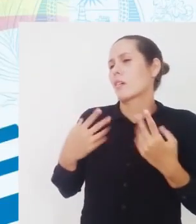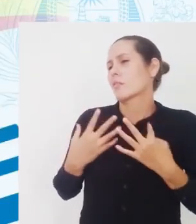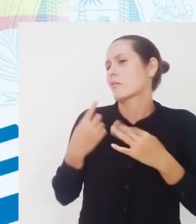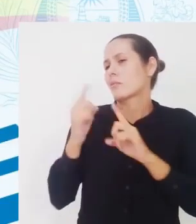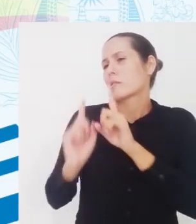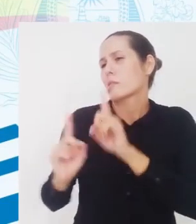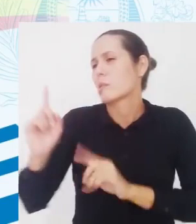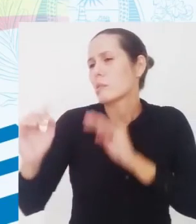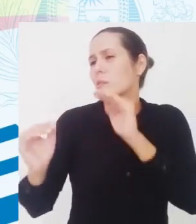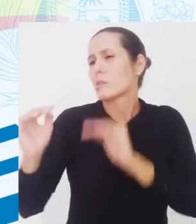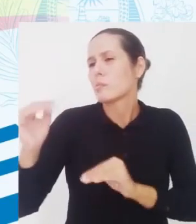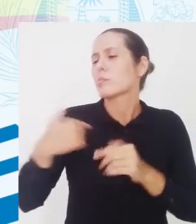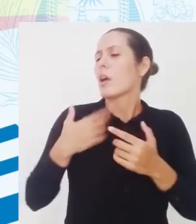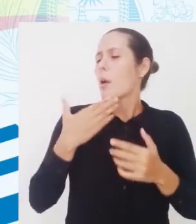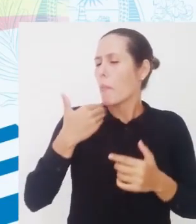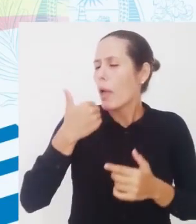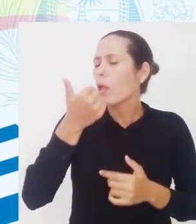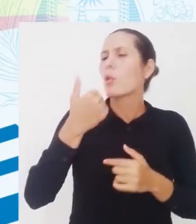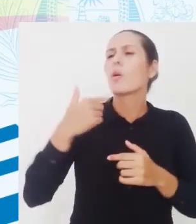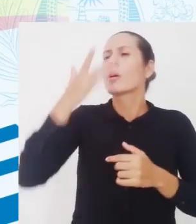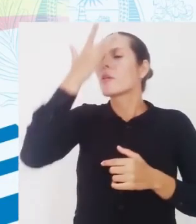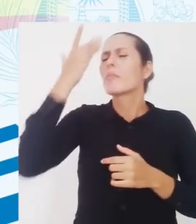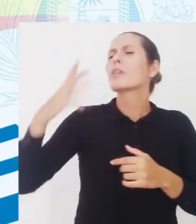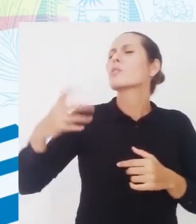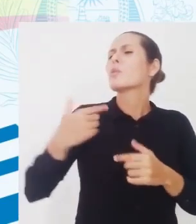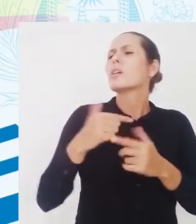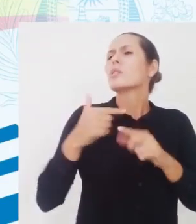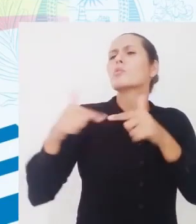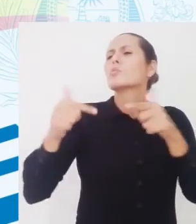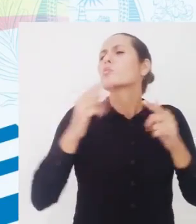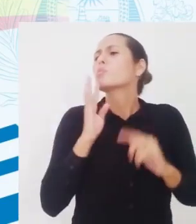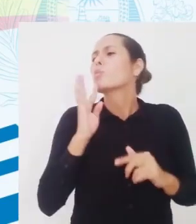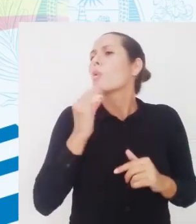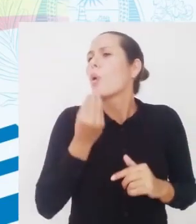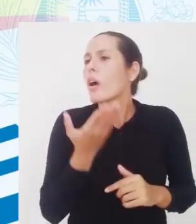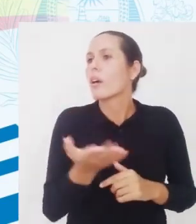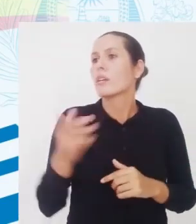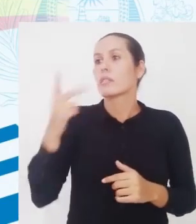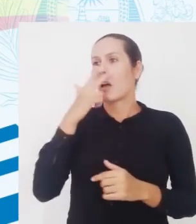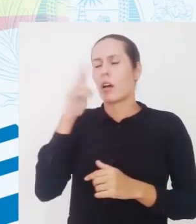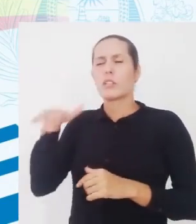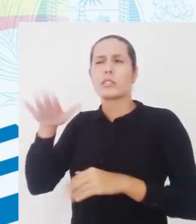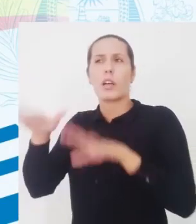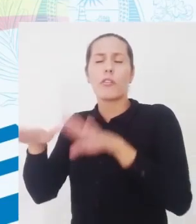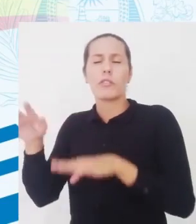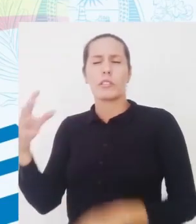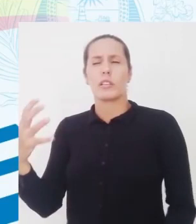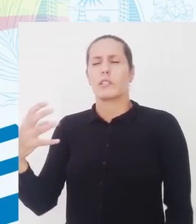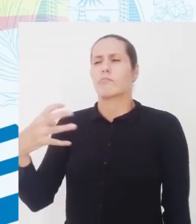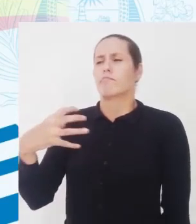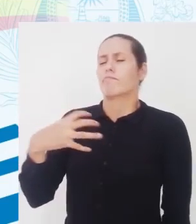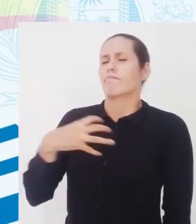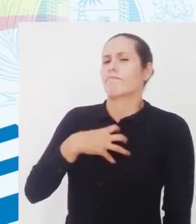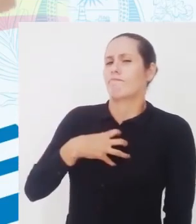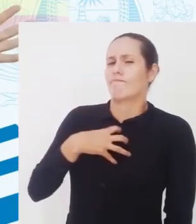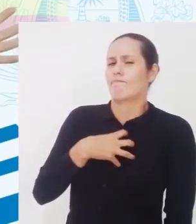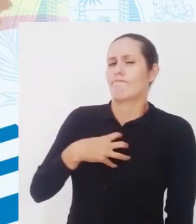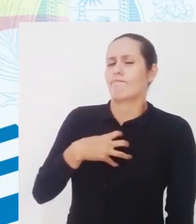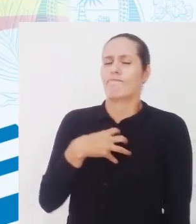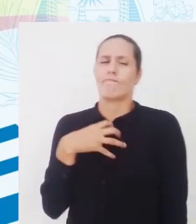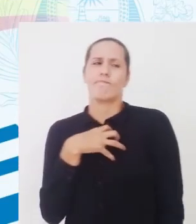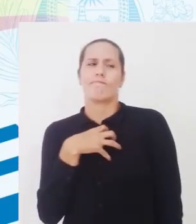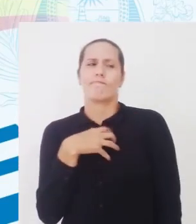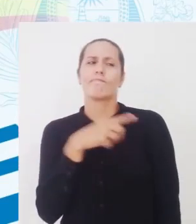que eu disse? Se você e seu colega estão debatendo para saber qual vai ser o tema da apresentação de língua portuguesa que vocês vão usar, se são